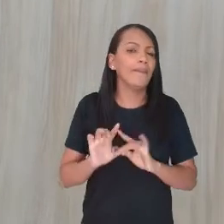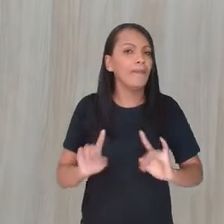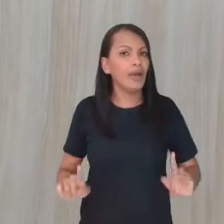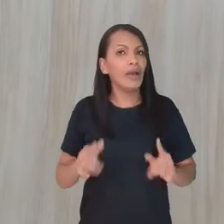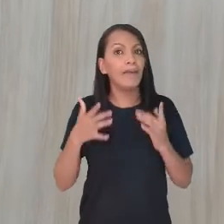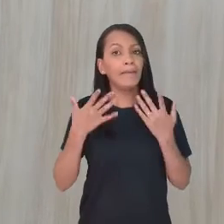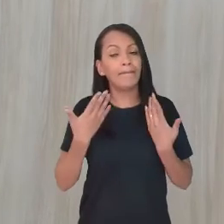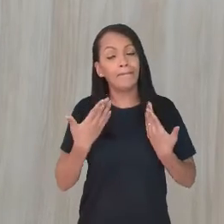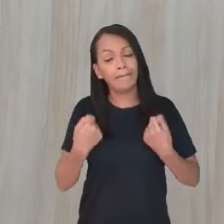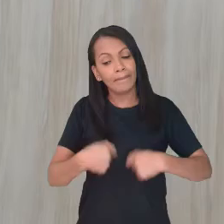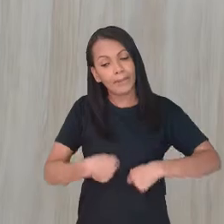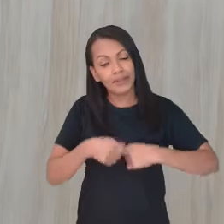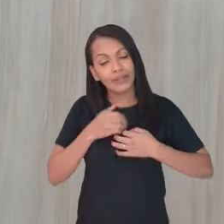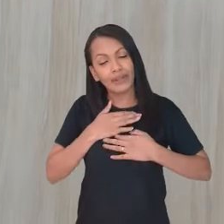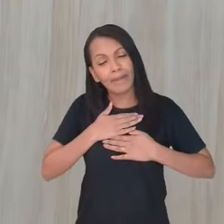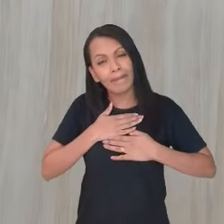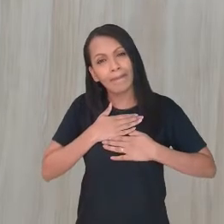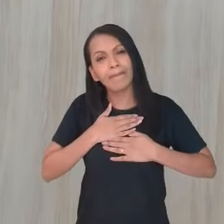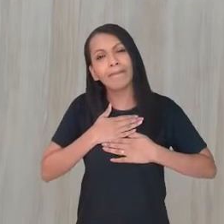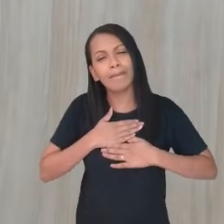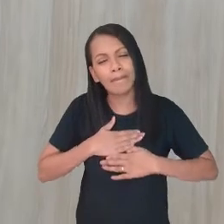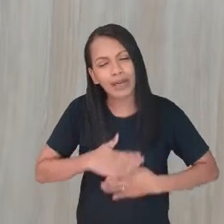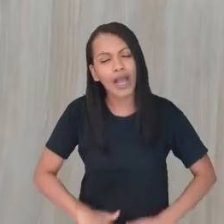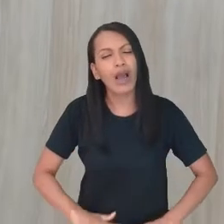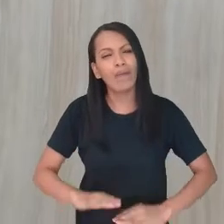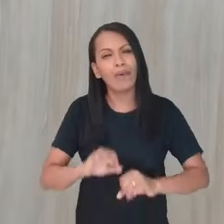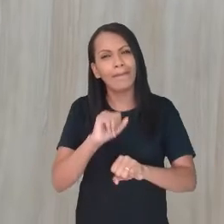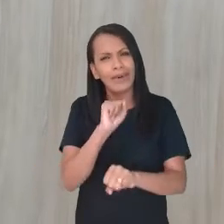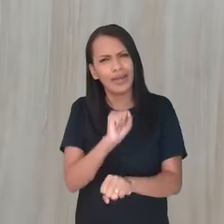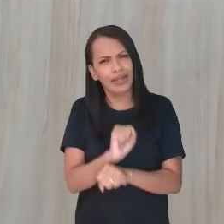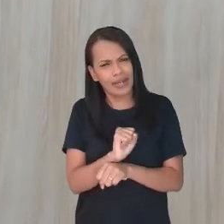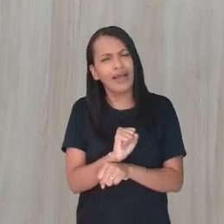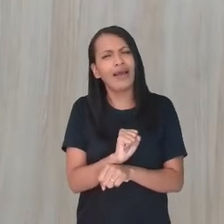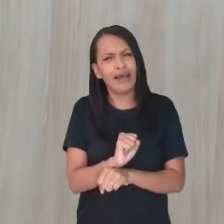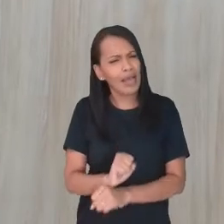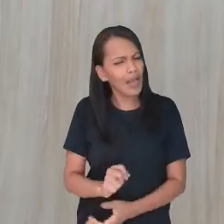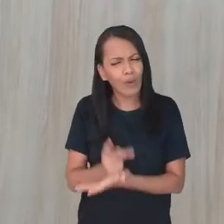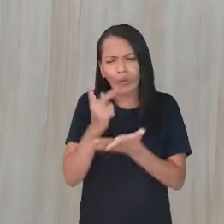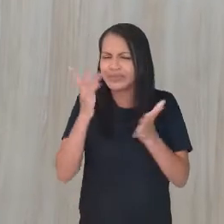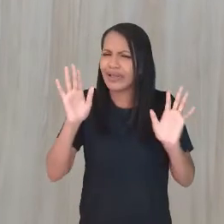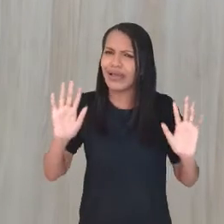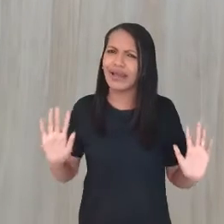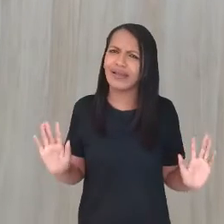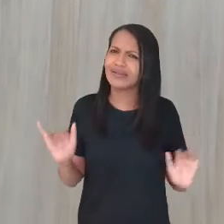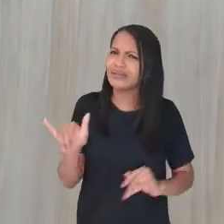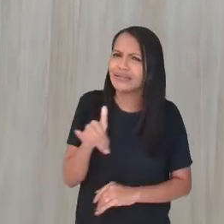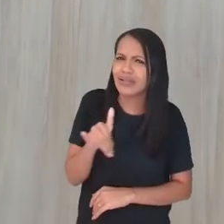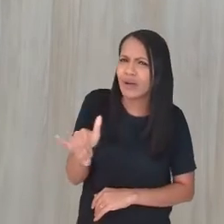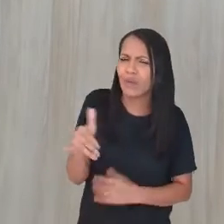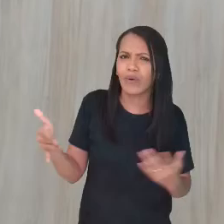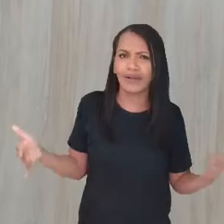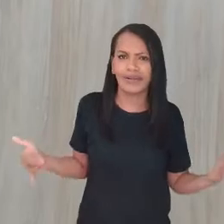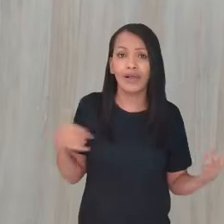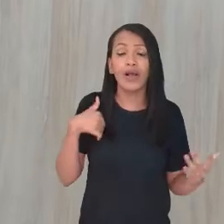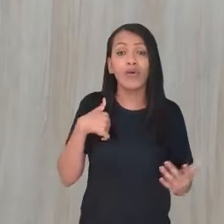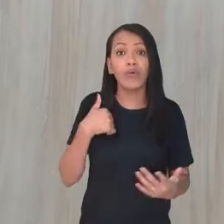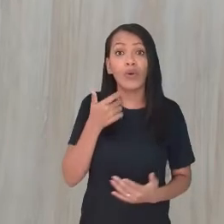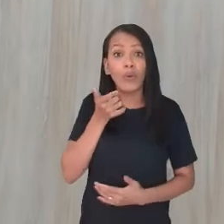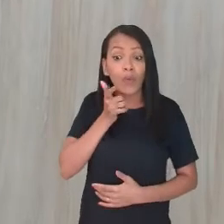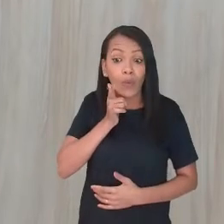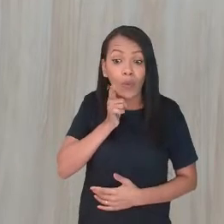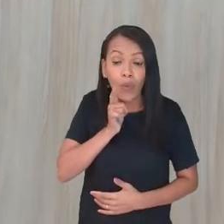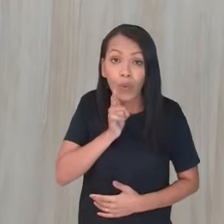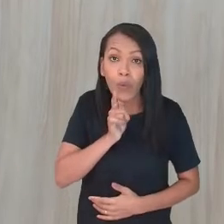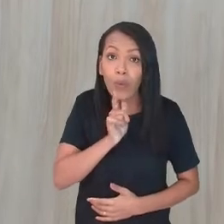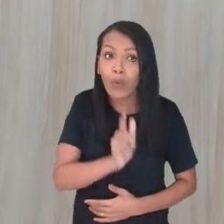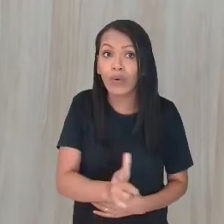gente precisa parar e saber que isso faz parte do processo. Que lá no fim, quando a gente chegar